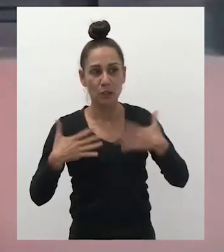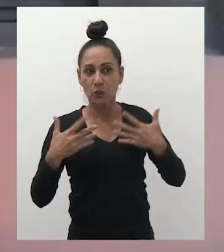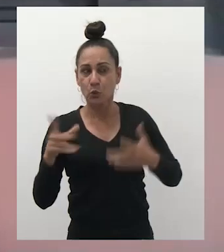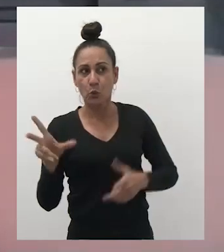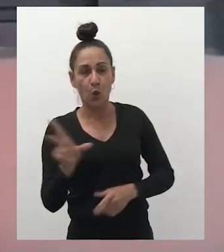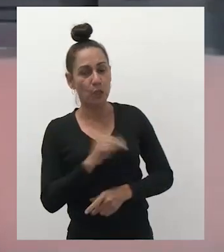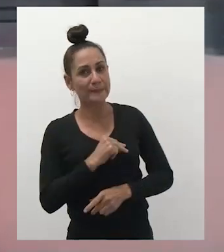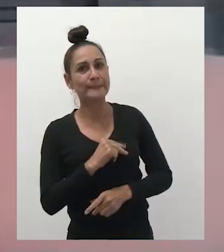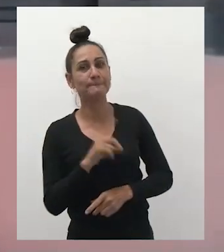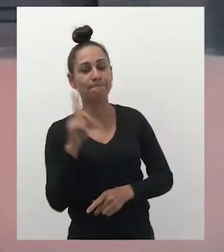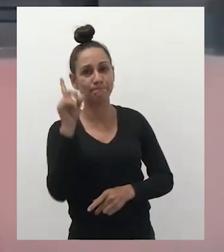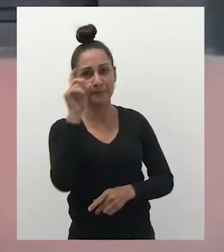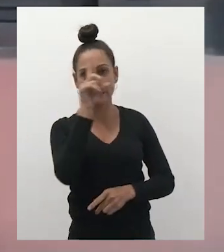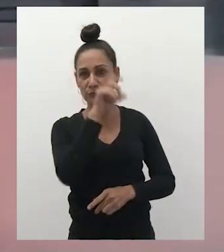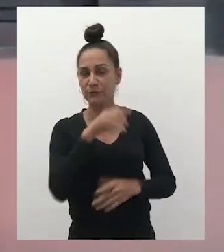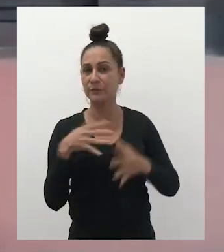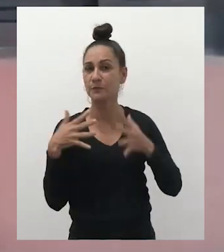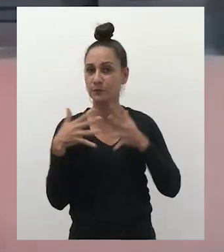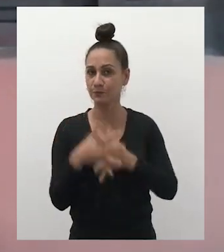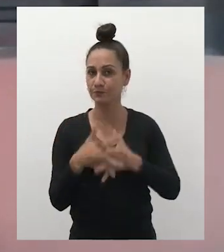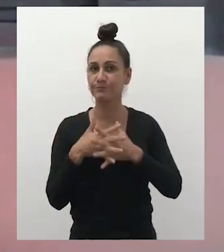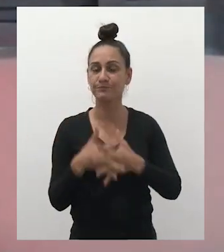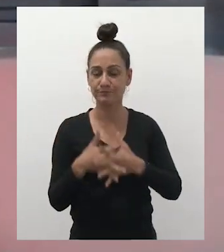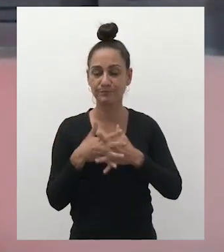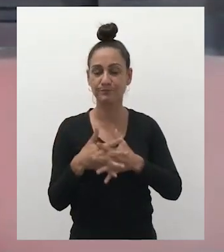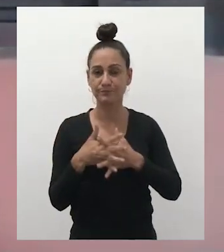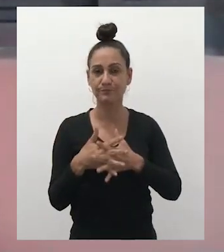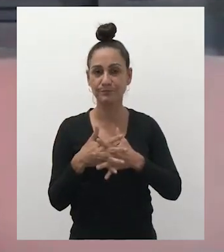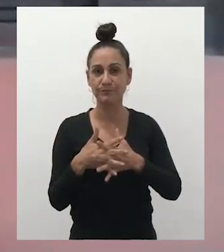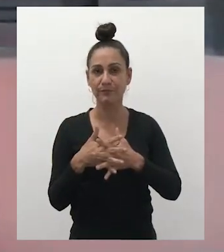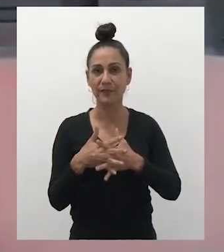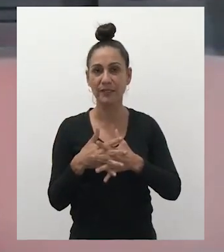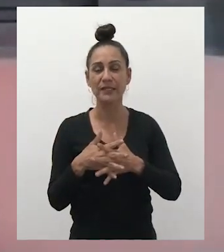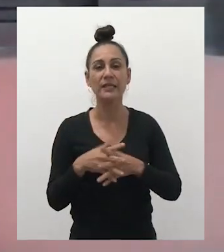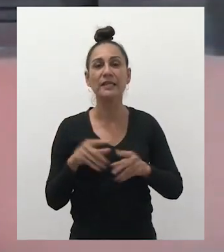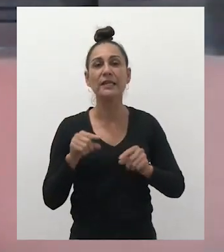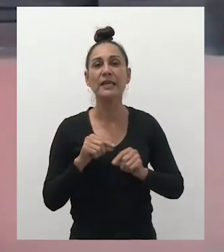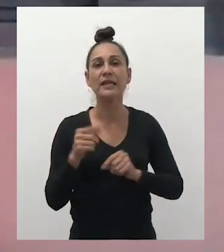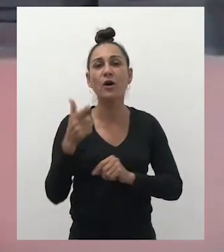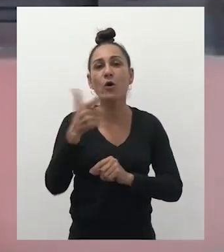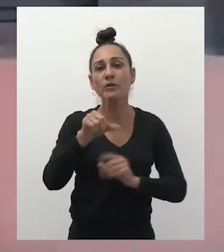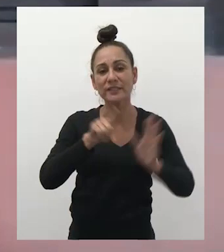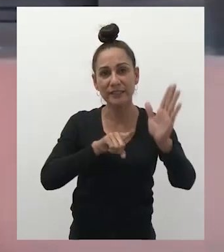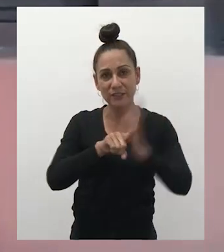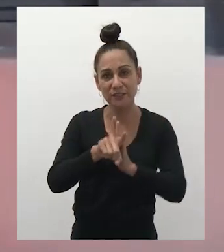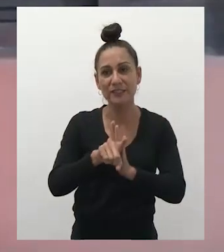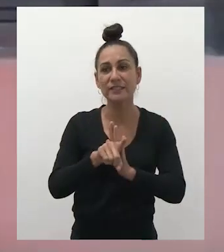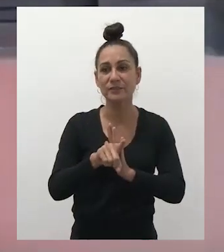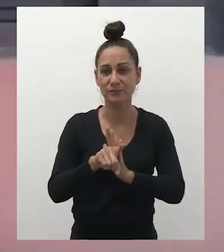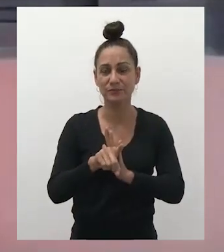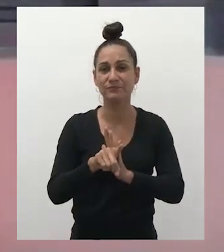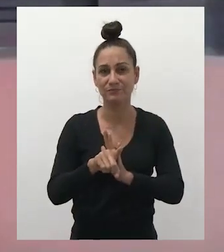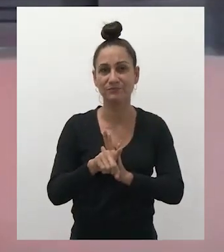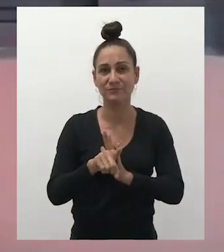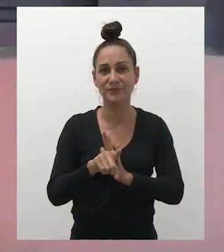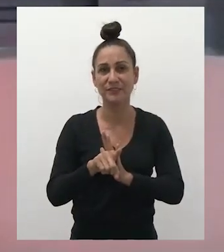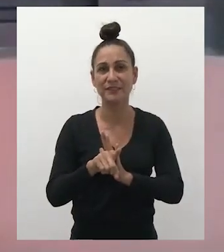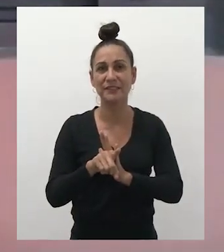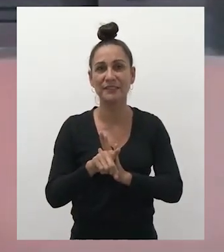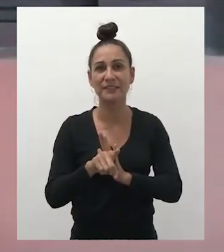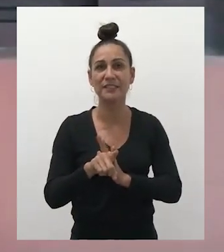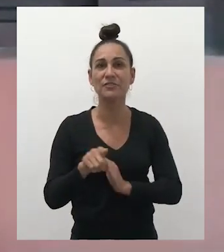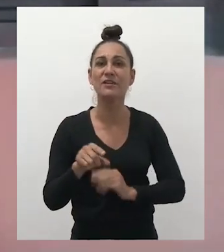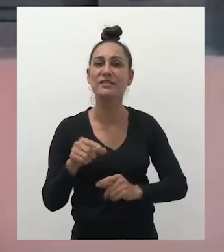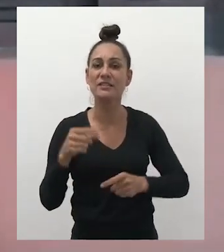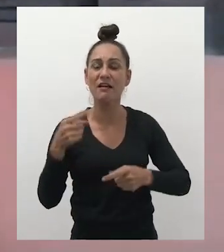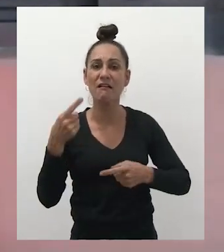coisa complicada. E essa... Eu vou passar até outra questão para frente, porque ela está relacionada com essa